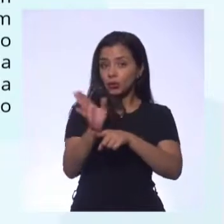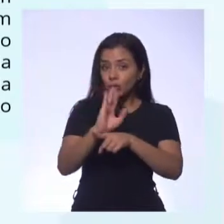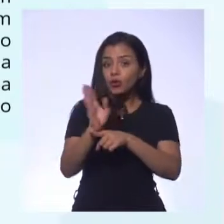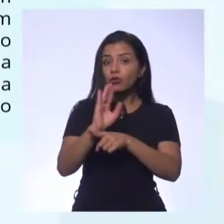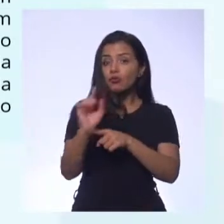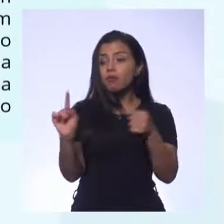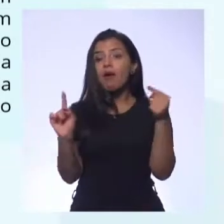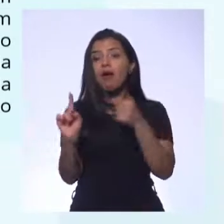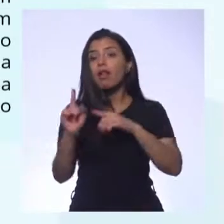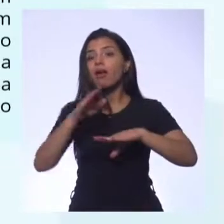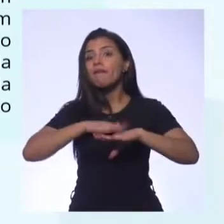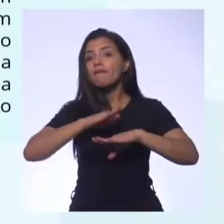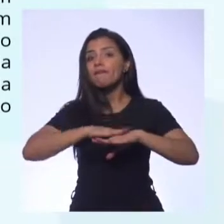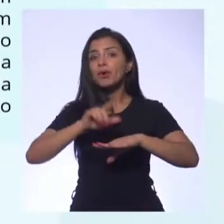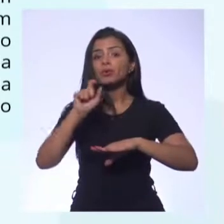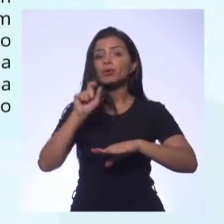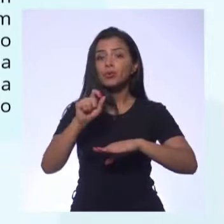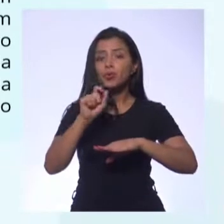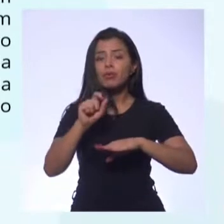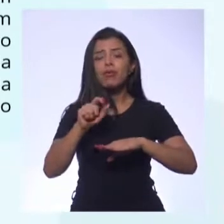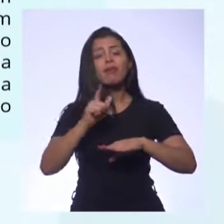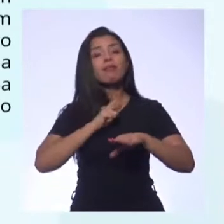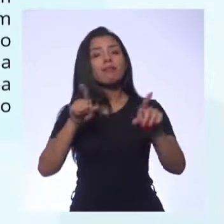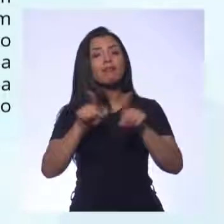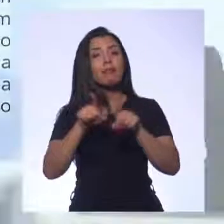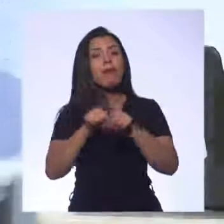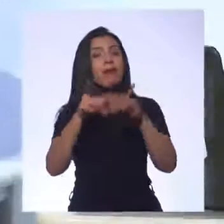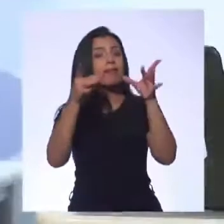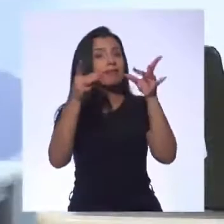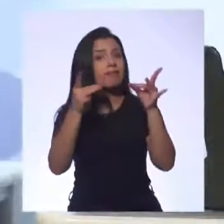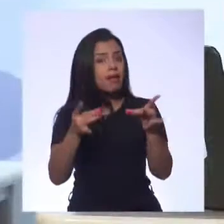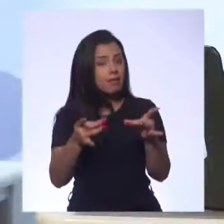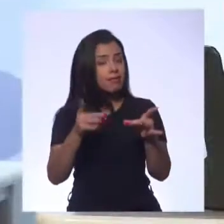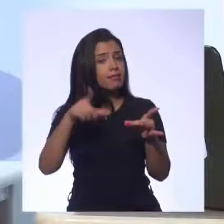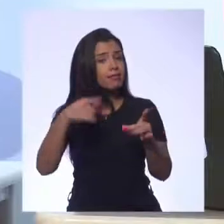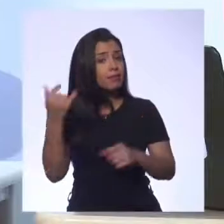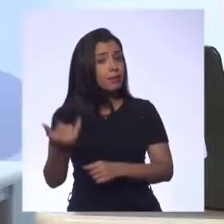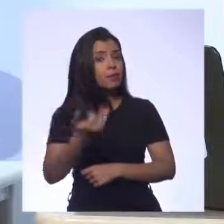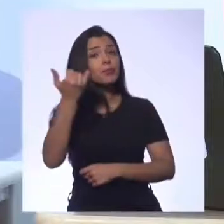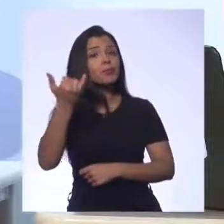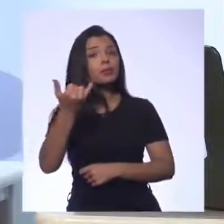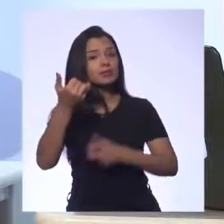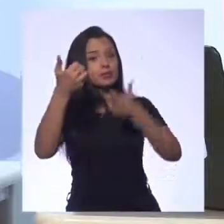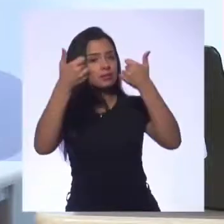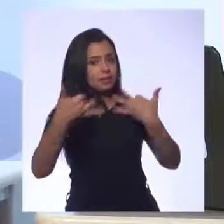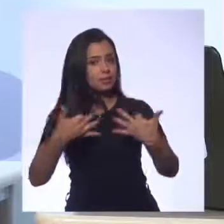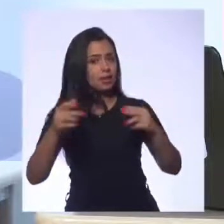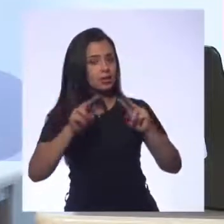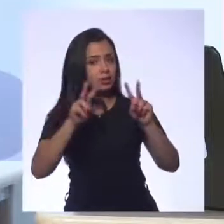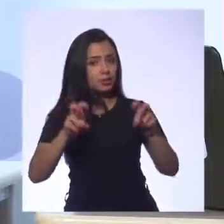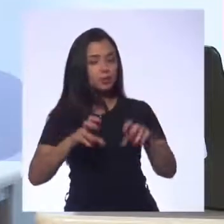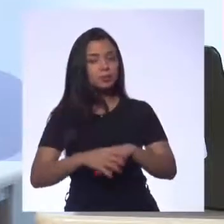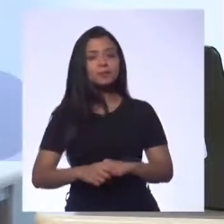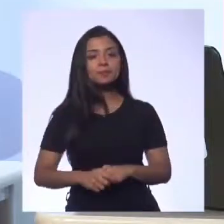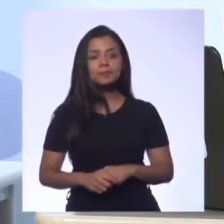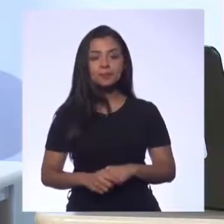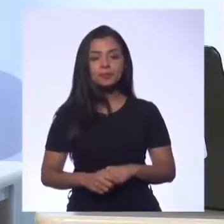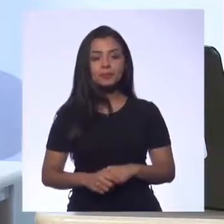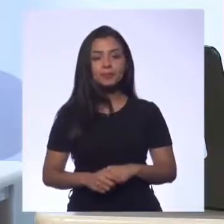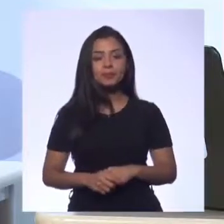mãe faz. E aí nós vamos a alguns detalhes importantes, que eu acho que é interessante falar sobre isso. Após lermos